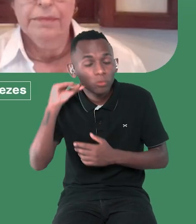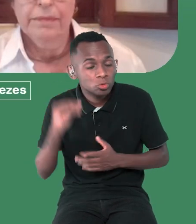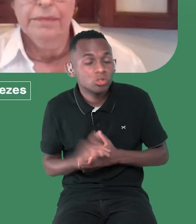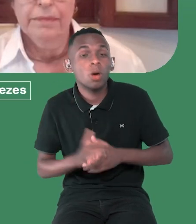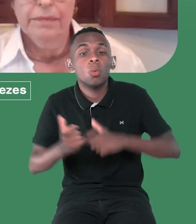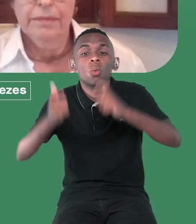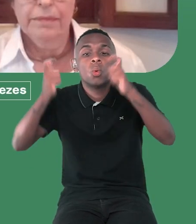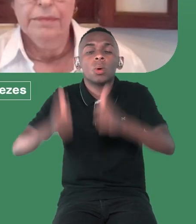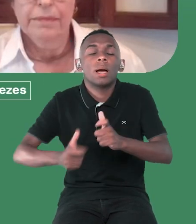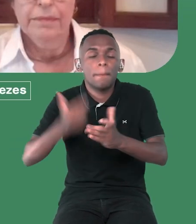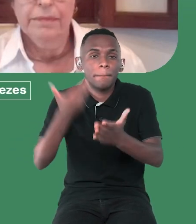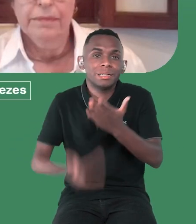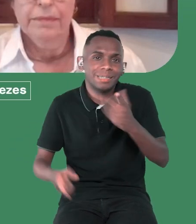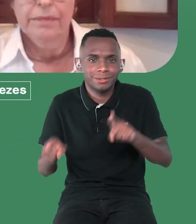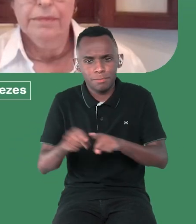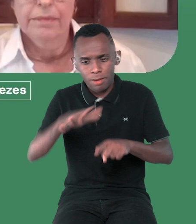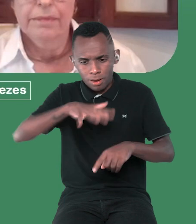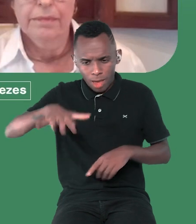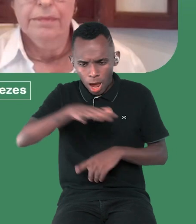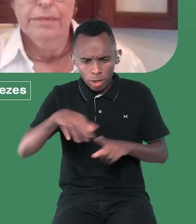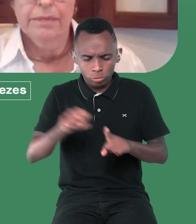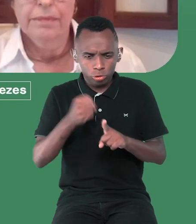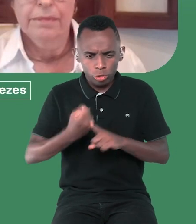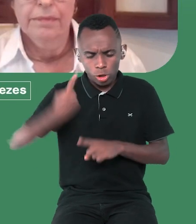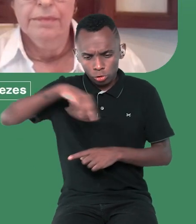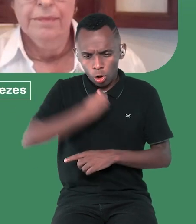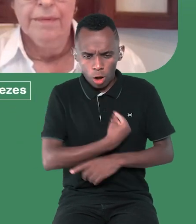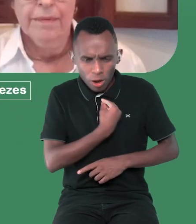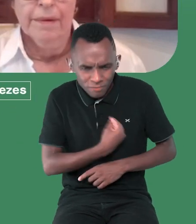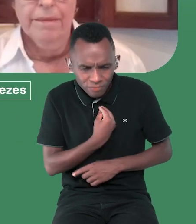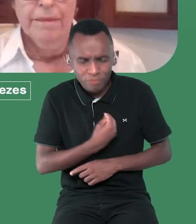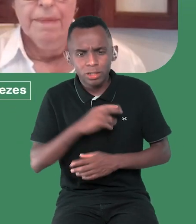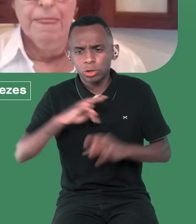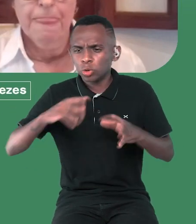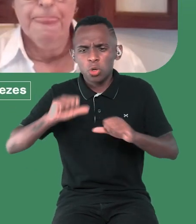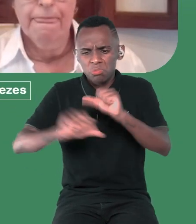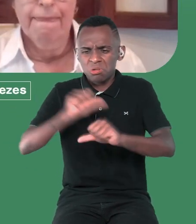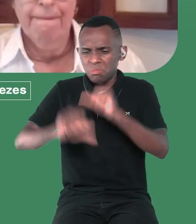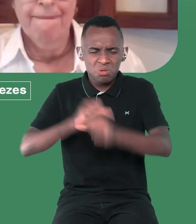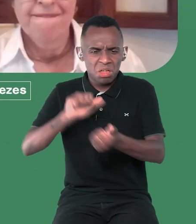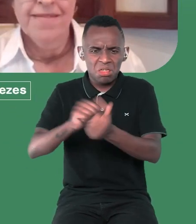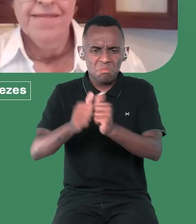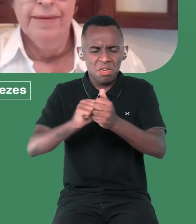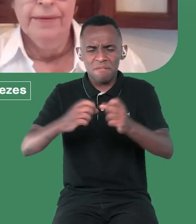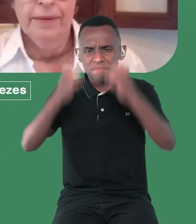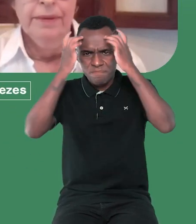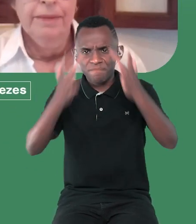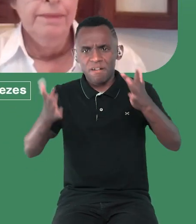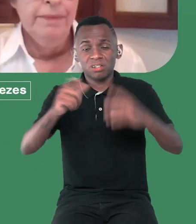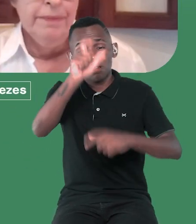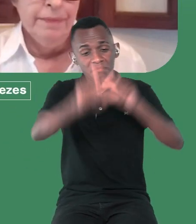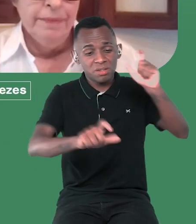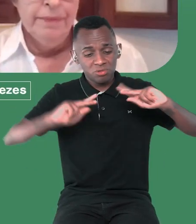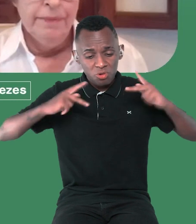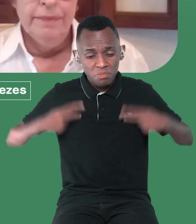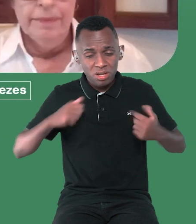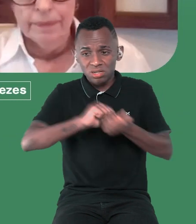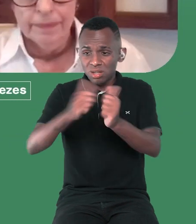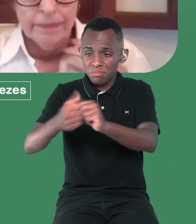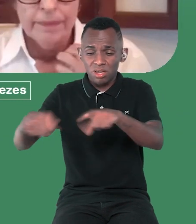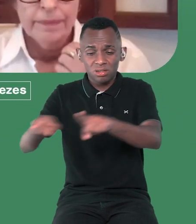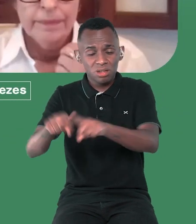né? E nessa sociedade que a gente vive, que tudo é tão descartável, né? Descartar o ser humano é mais